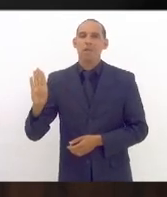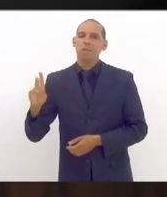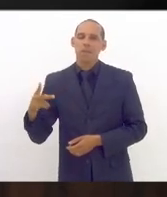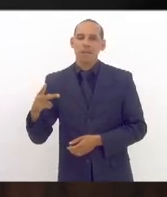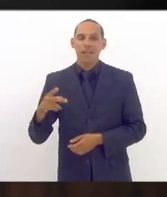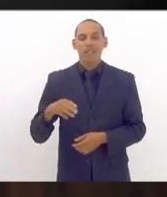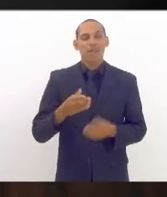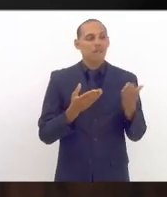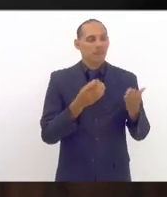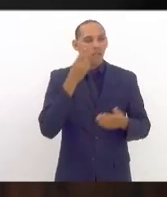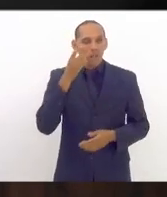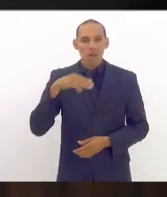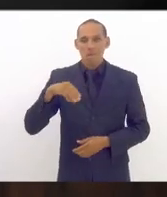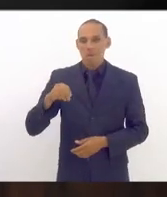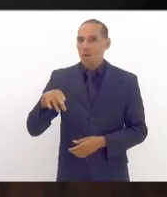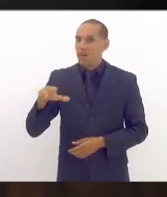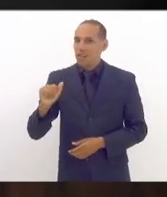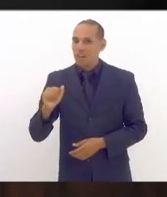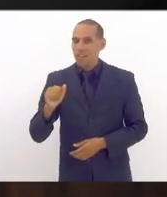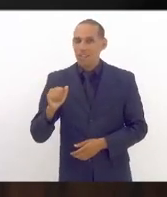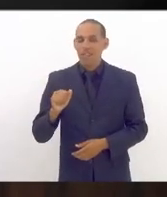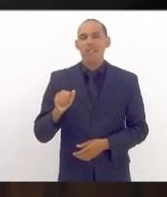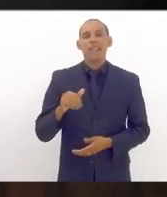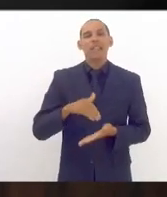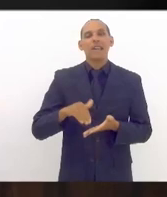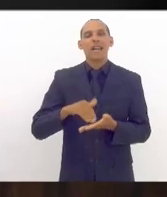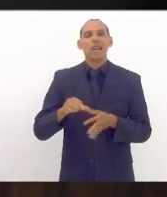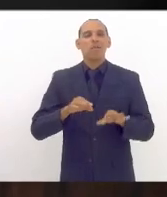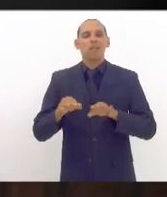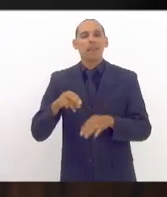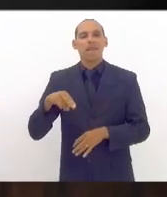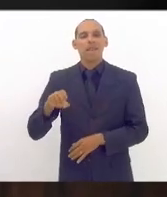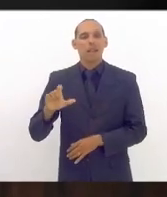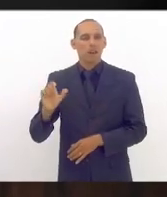o nosso secretário de planejamento Nelson Rocha